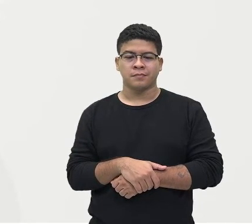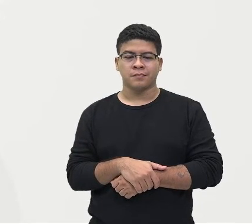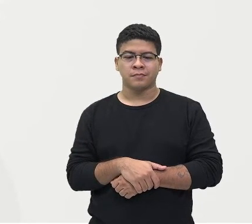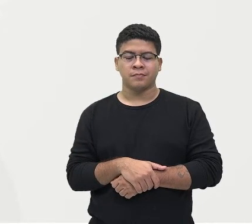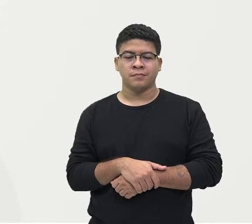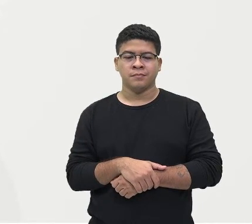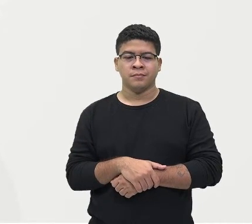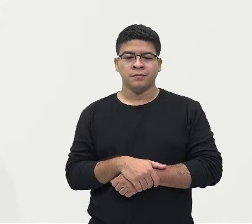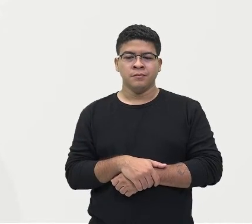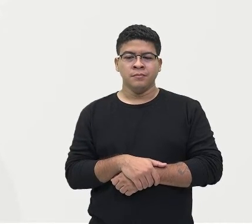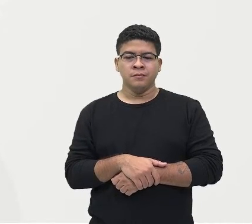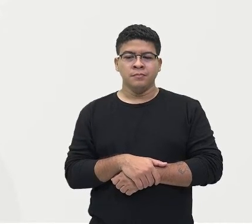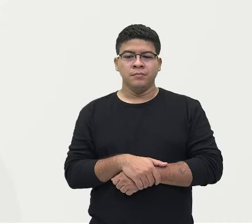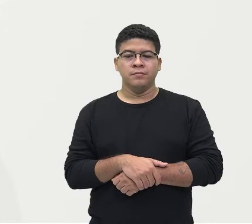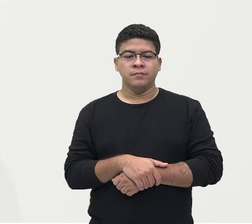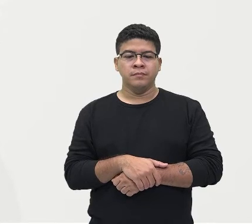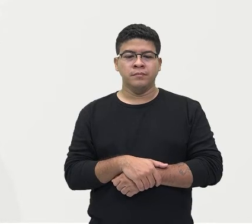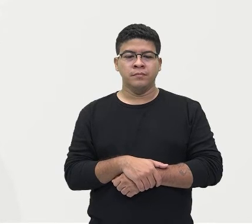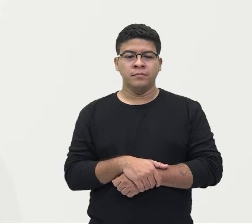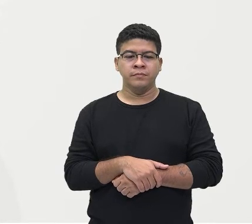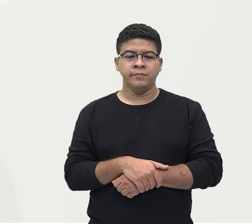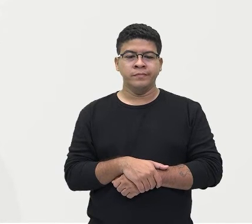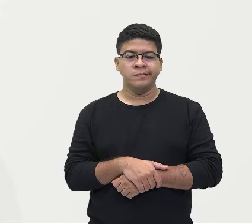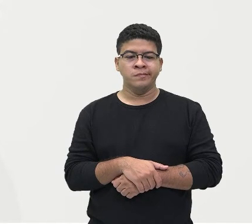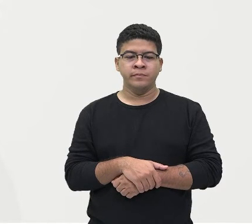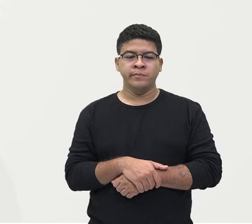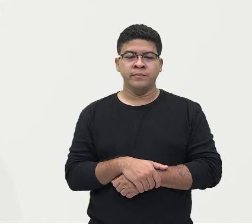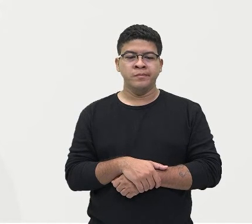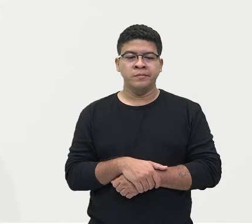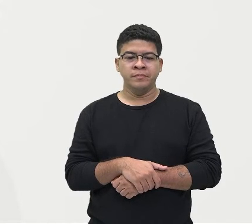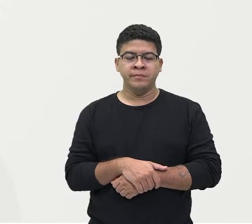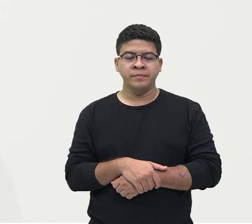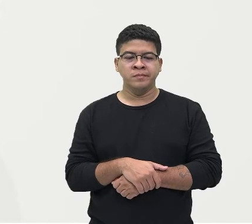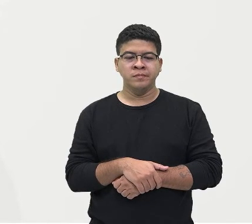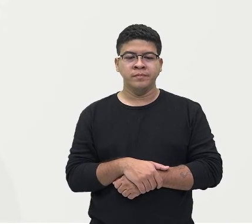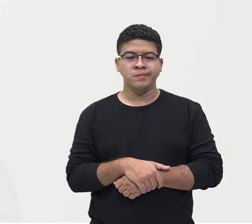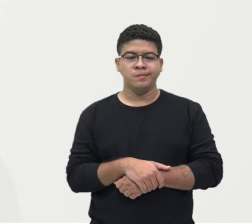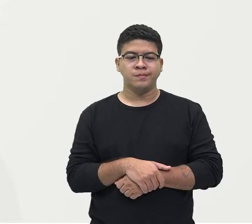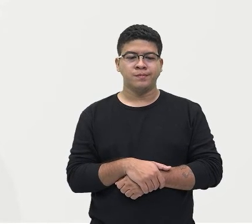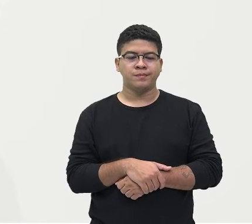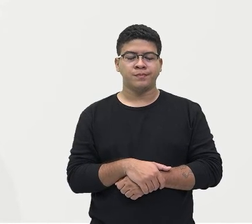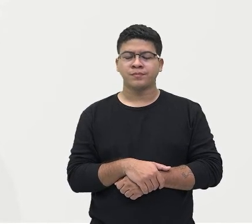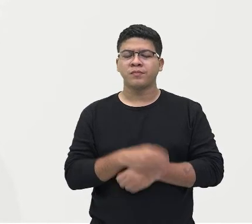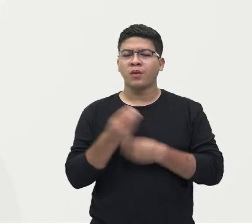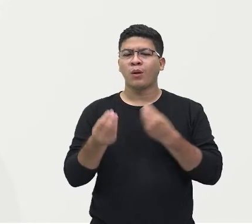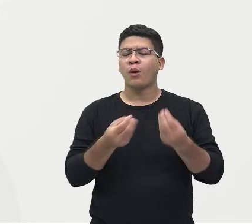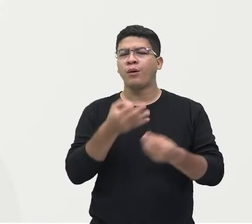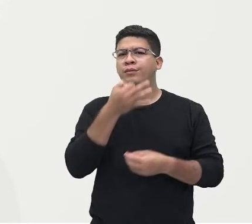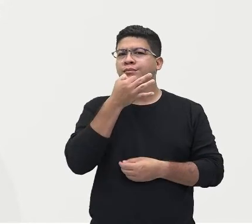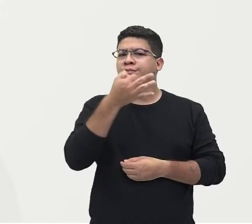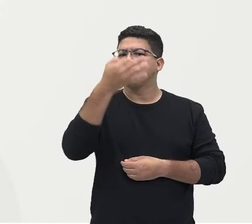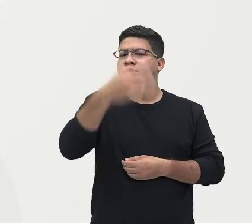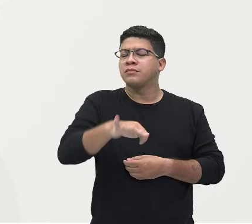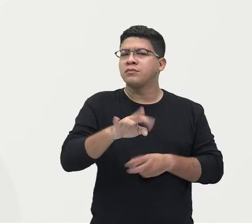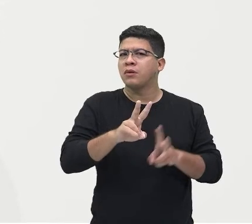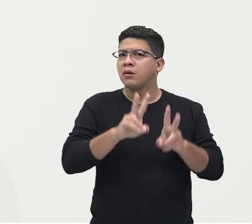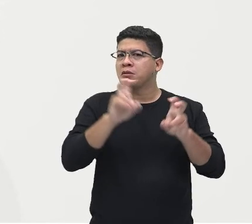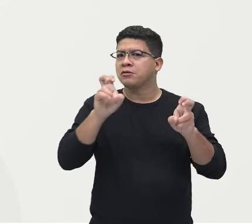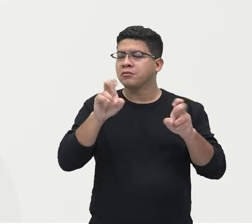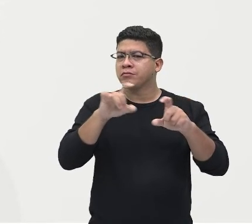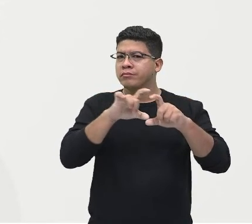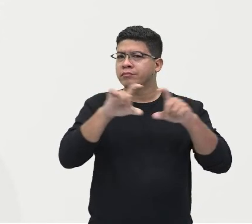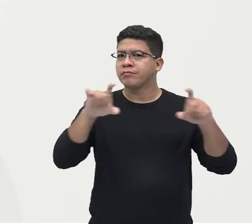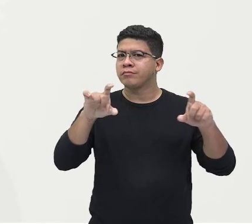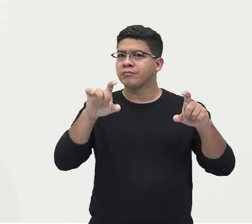our lifestyle. O que ele afirmou aqui? Ou seja, qual foi o tópico frasal que ele fez aqui, no começo